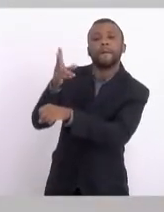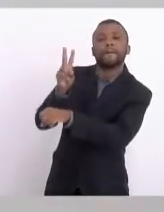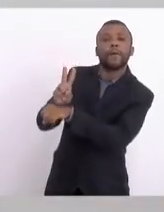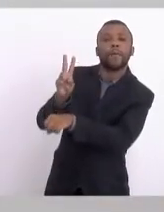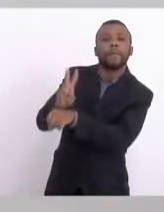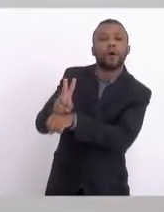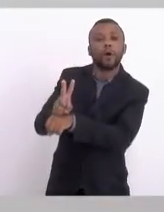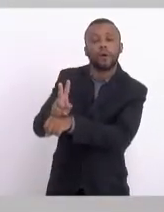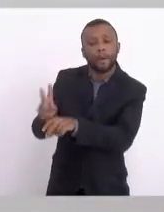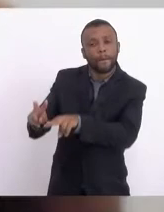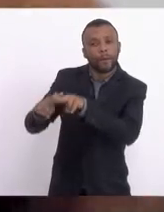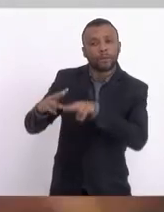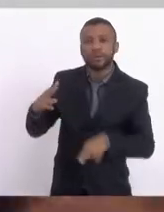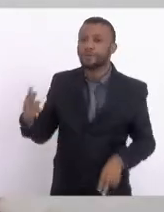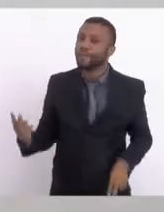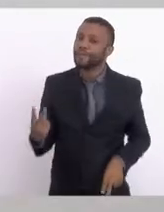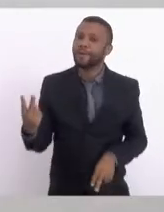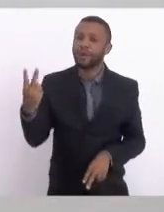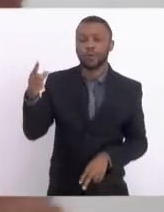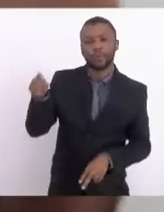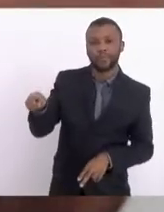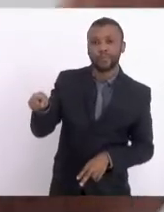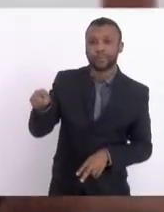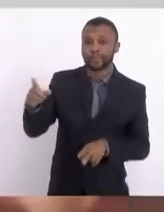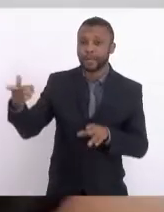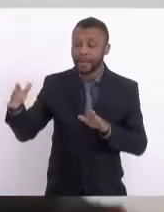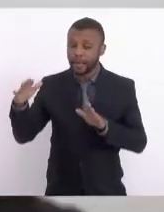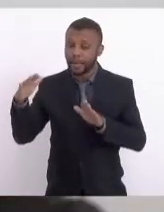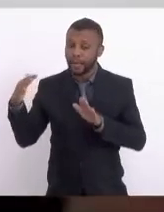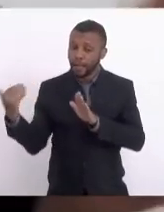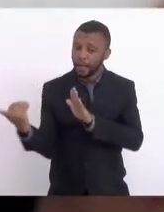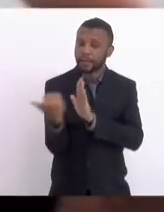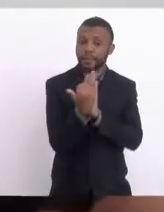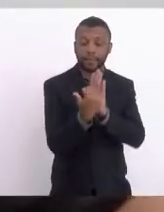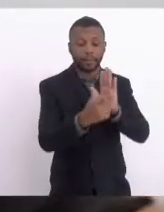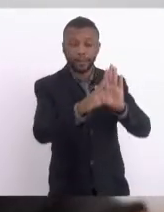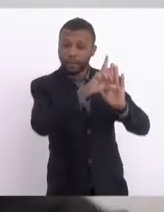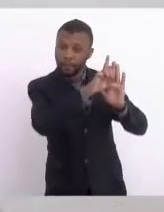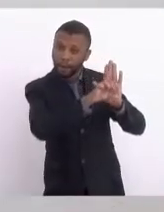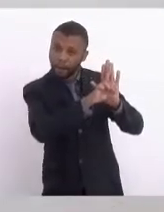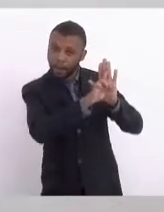valor patrimonial, amparado pela lei. Depois de